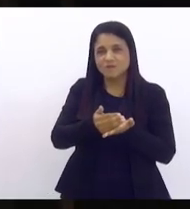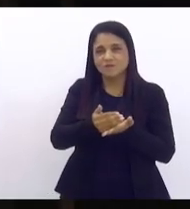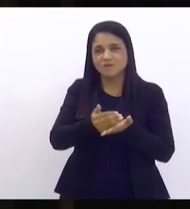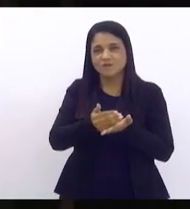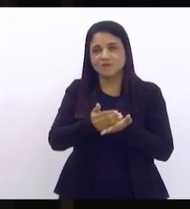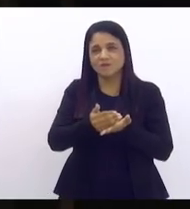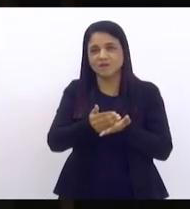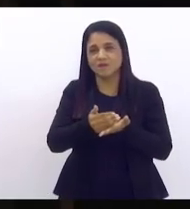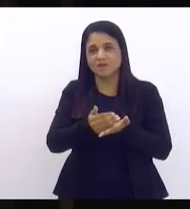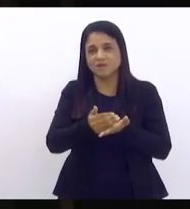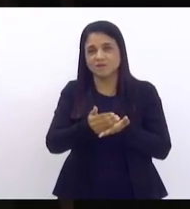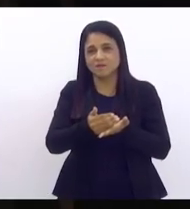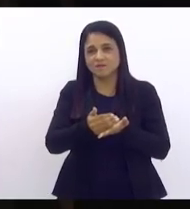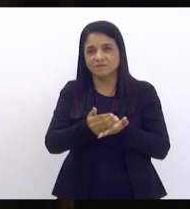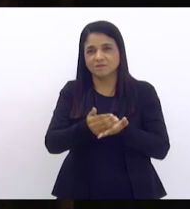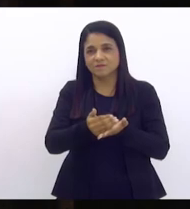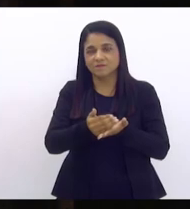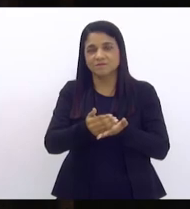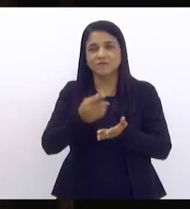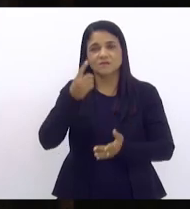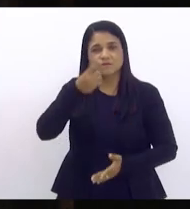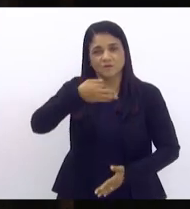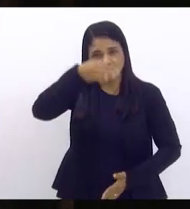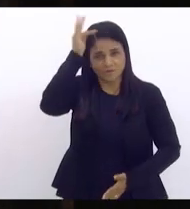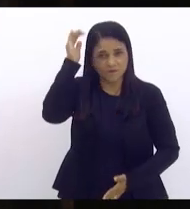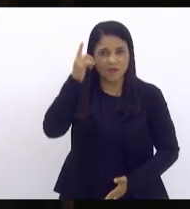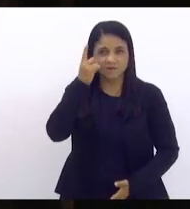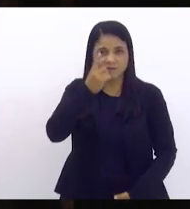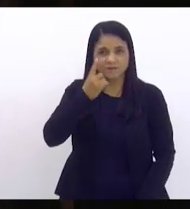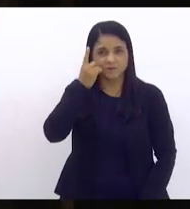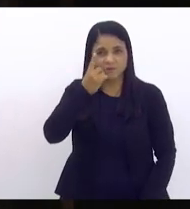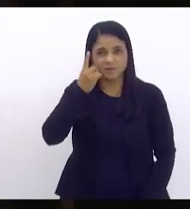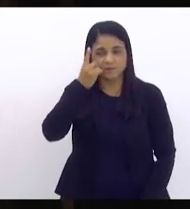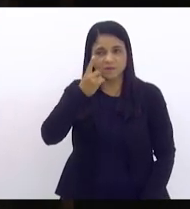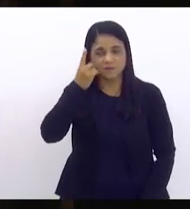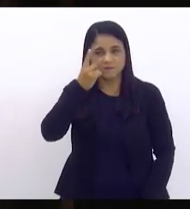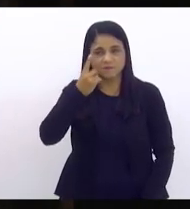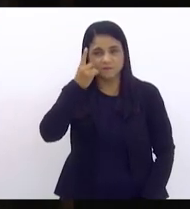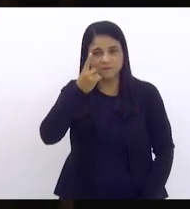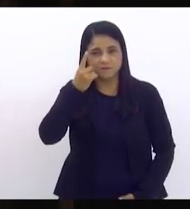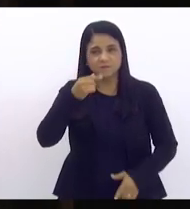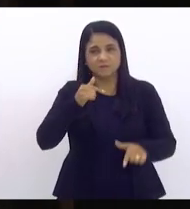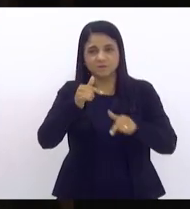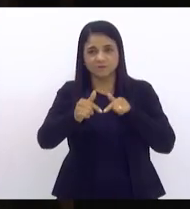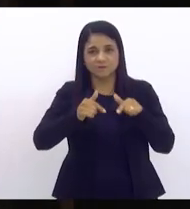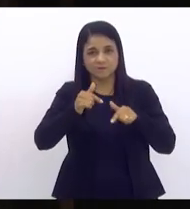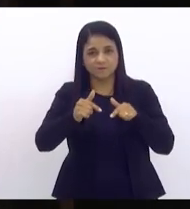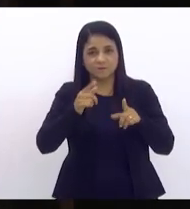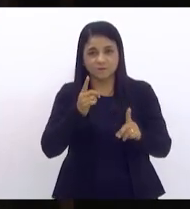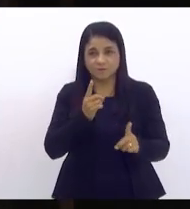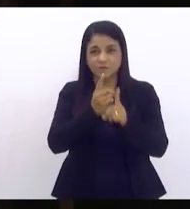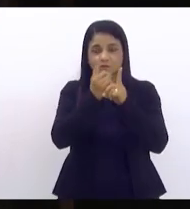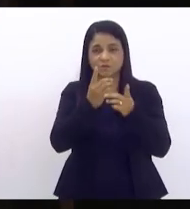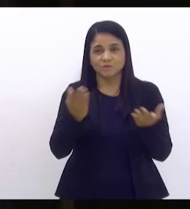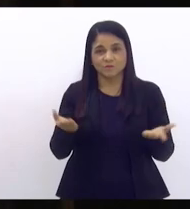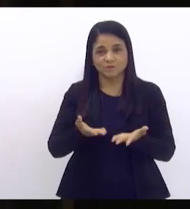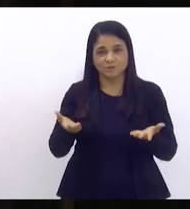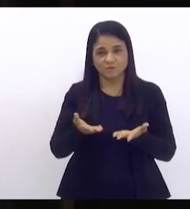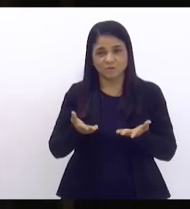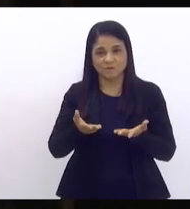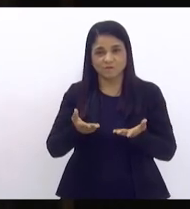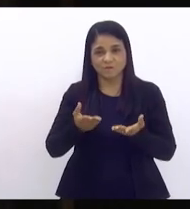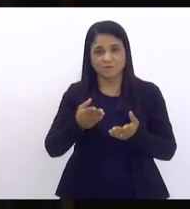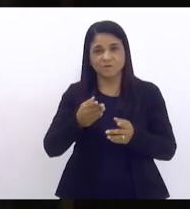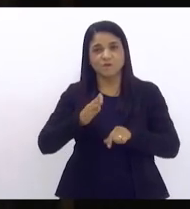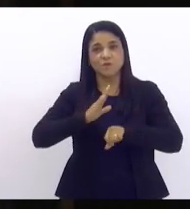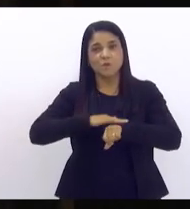Fred, nosso deputado, esses trabalhos, esse encontro com um